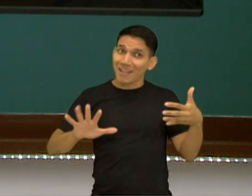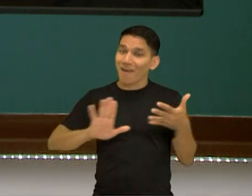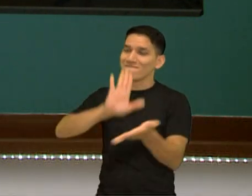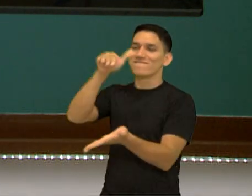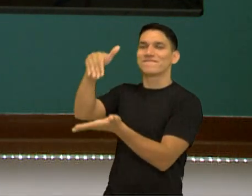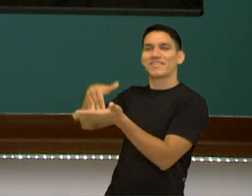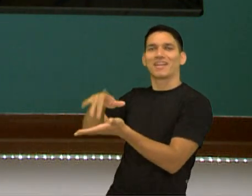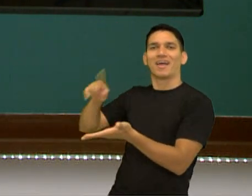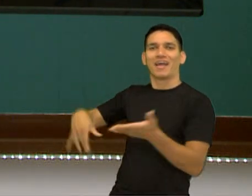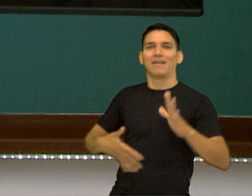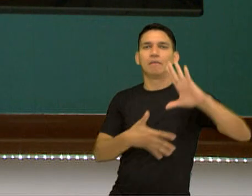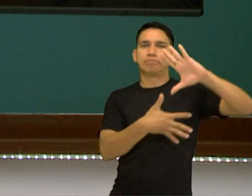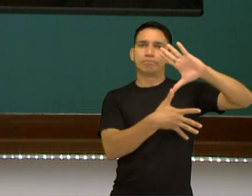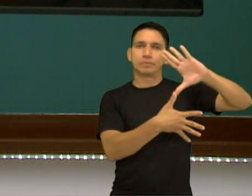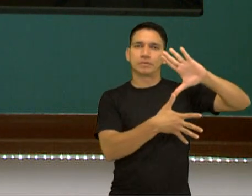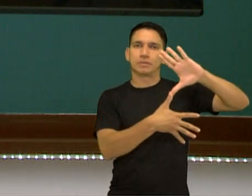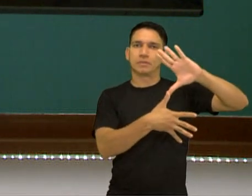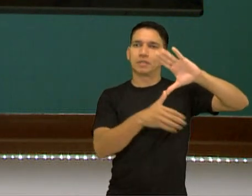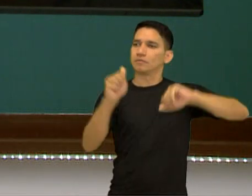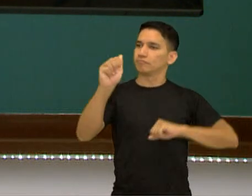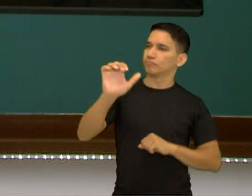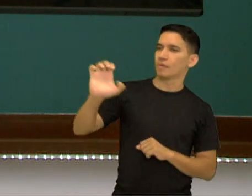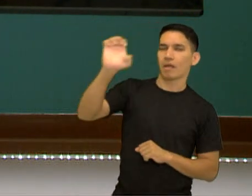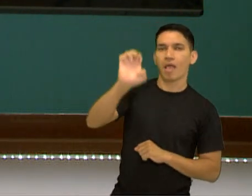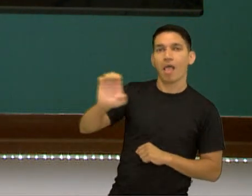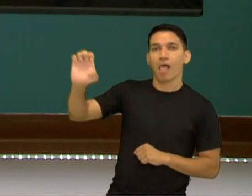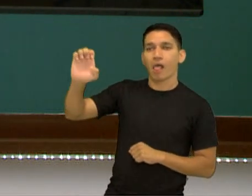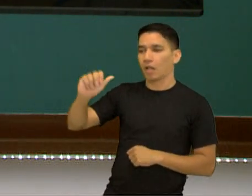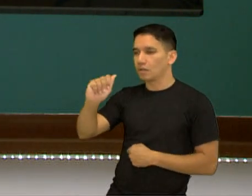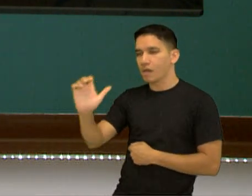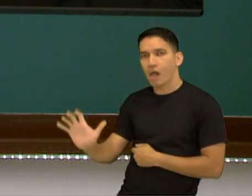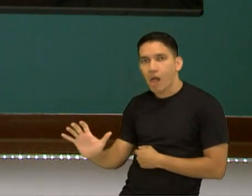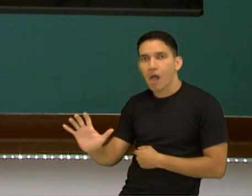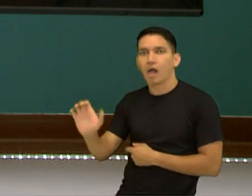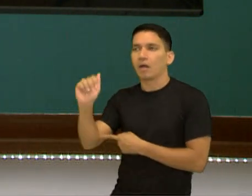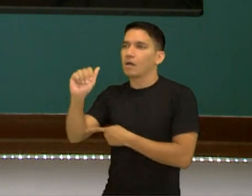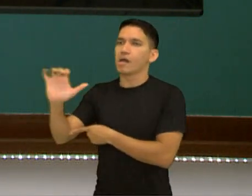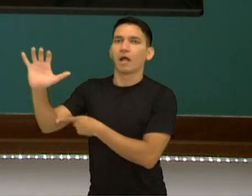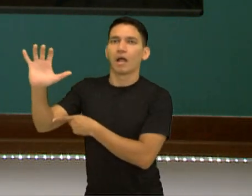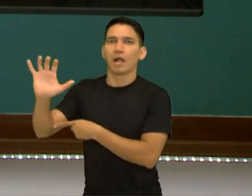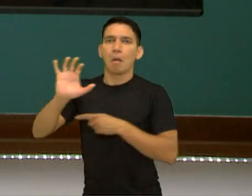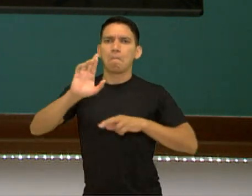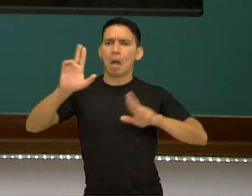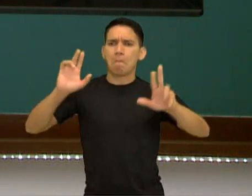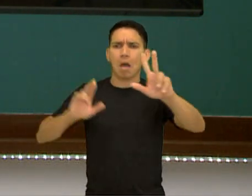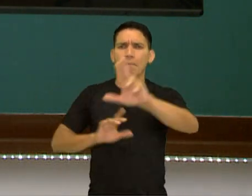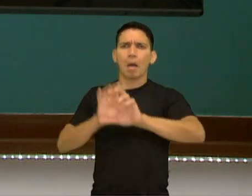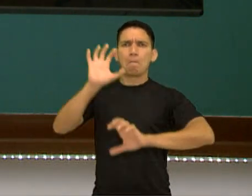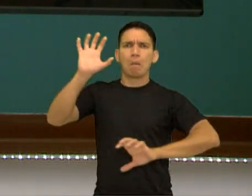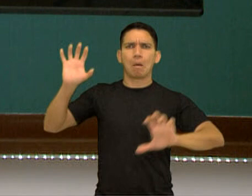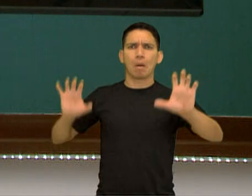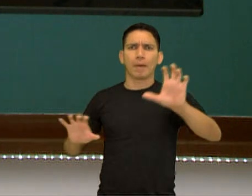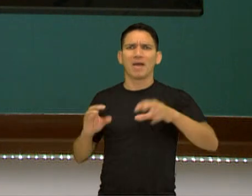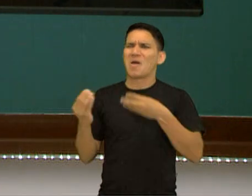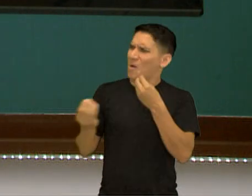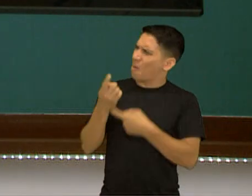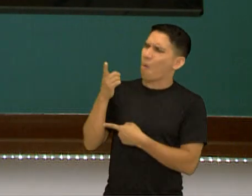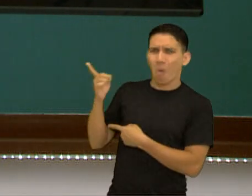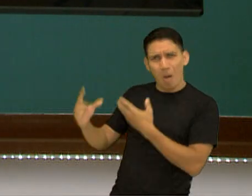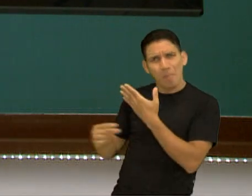resultar na atual configuração que nós temos dos continentes. E como que Alfred Wegener chegou a